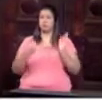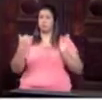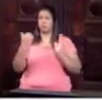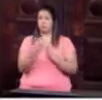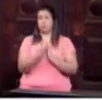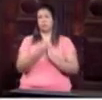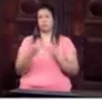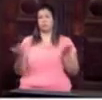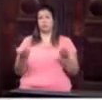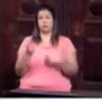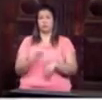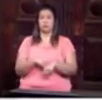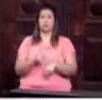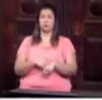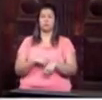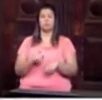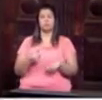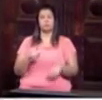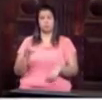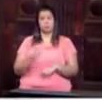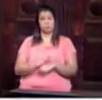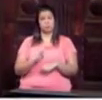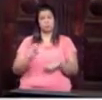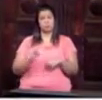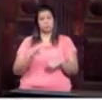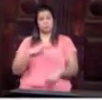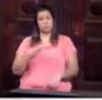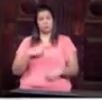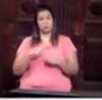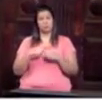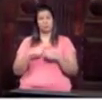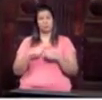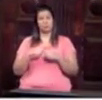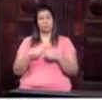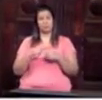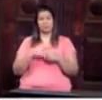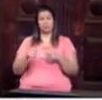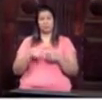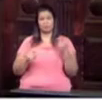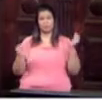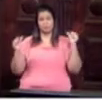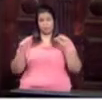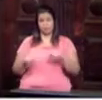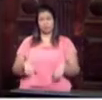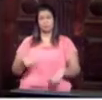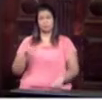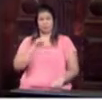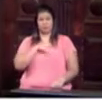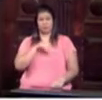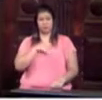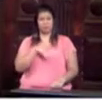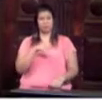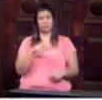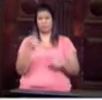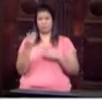em que o Estado está falido, os servidores sem receber salário,